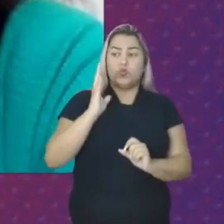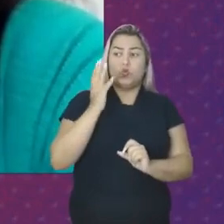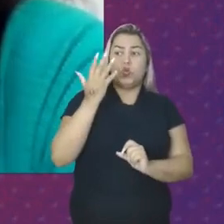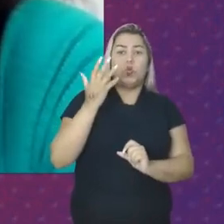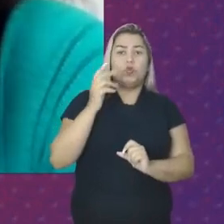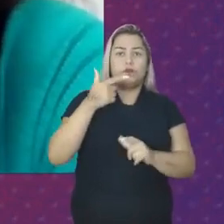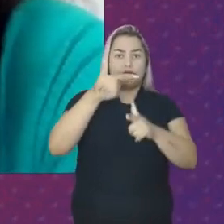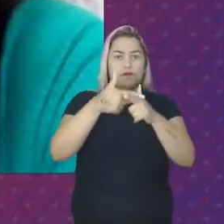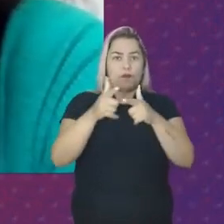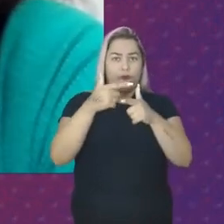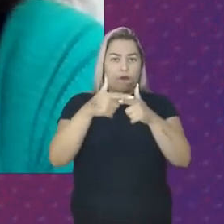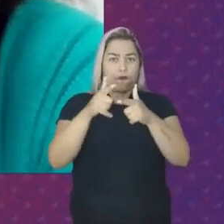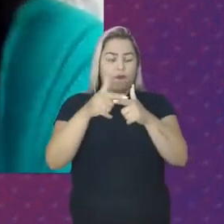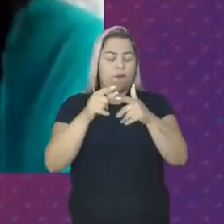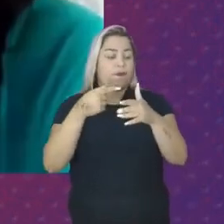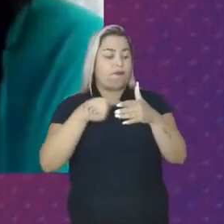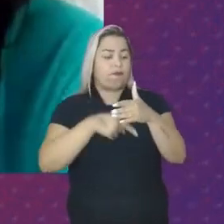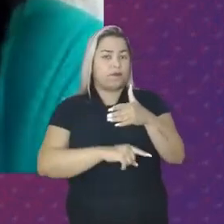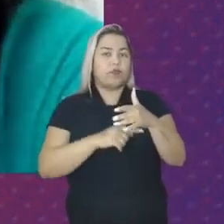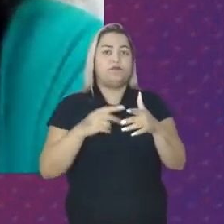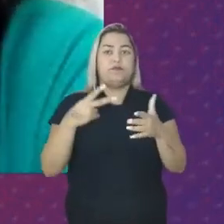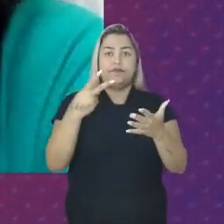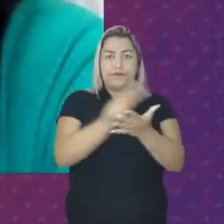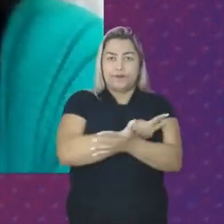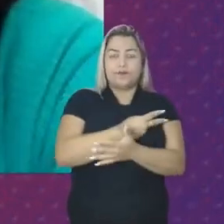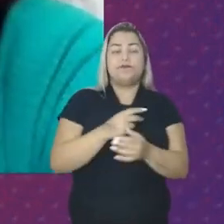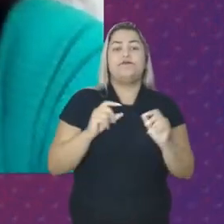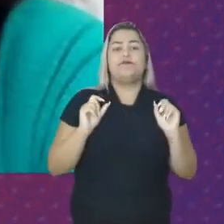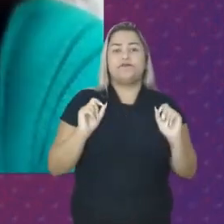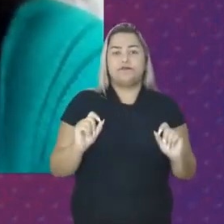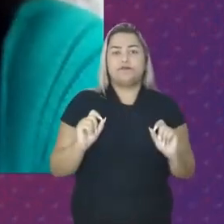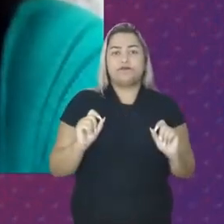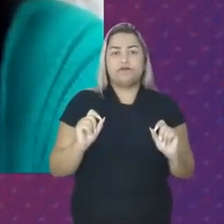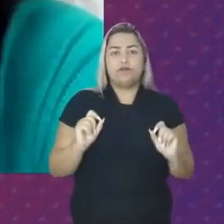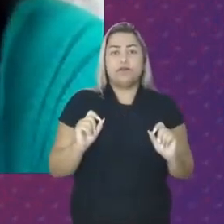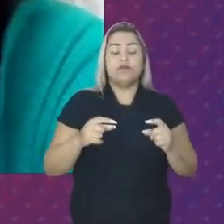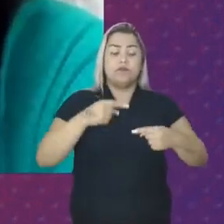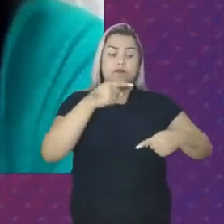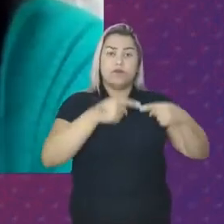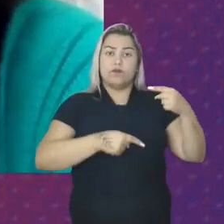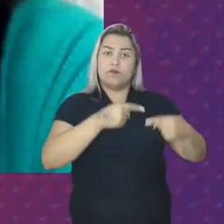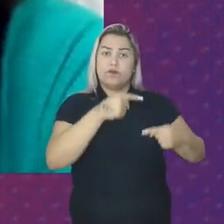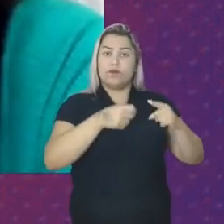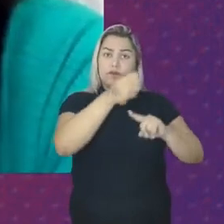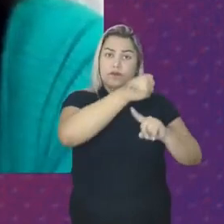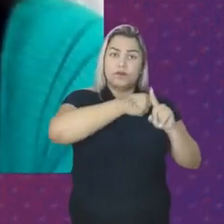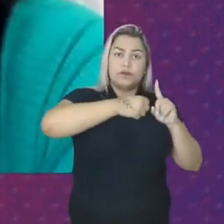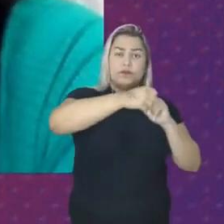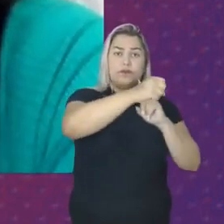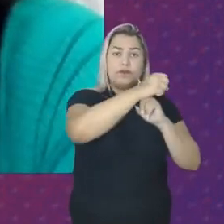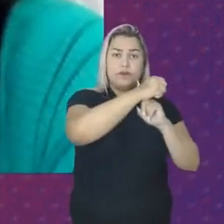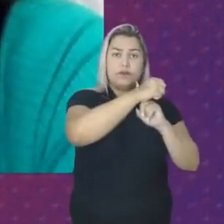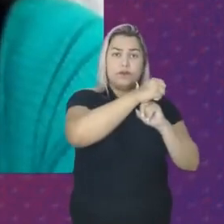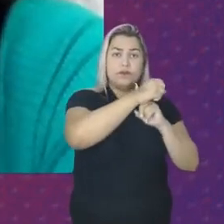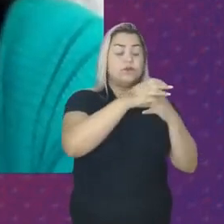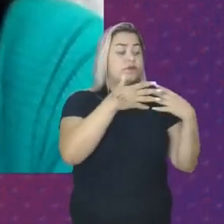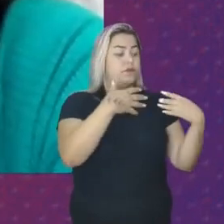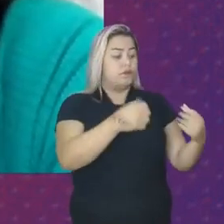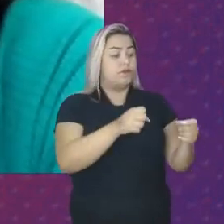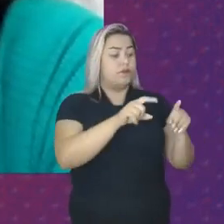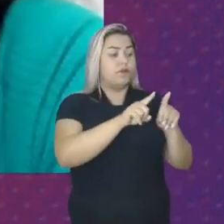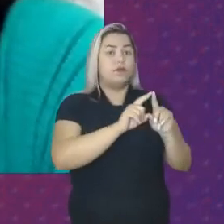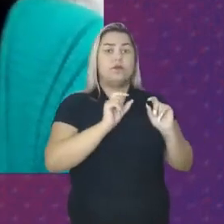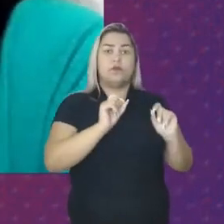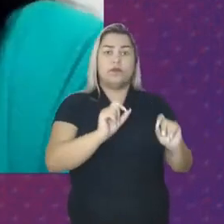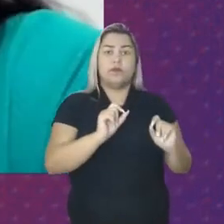solucionar problemas internos e também funcionava como canal de diálogo com a sociedade e recebia os